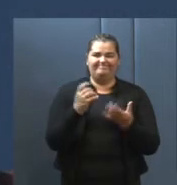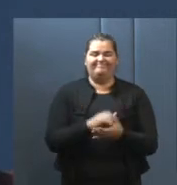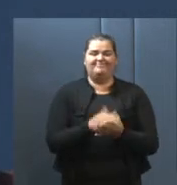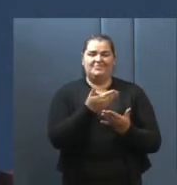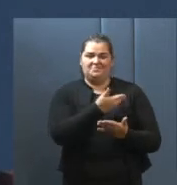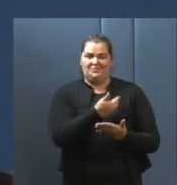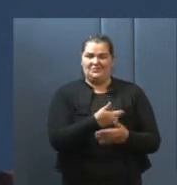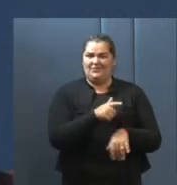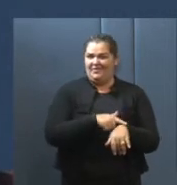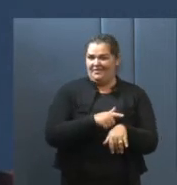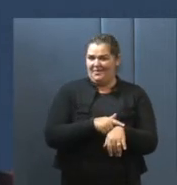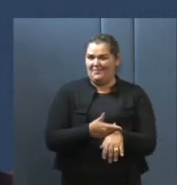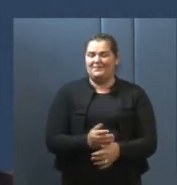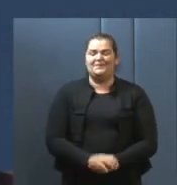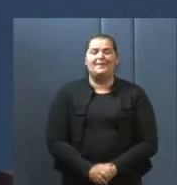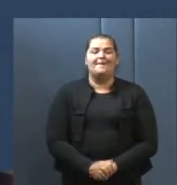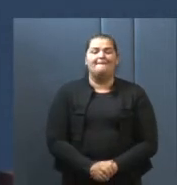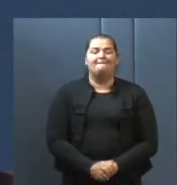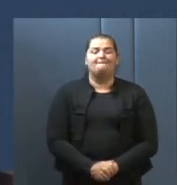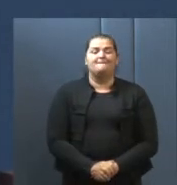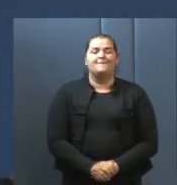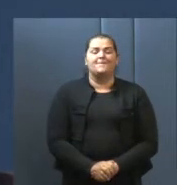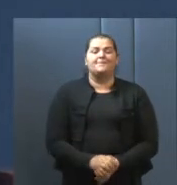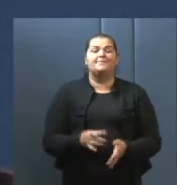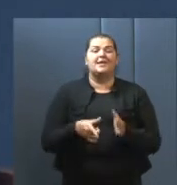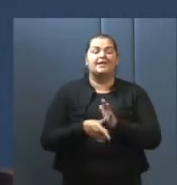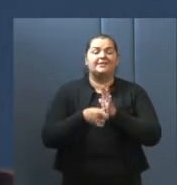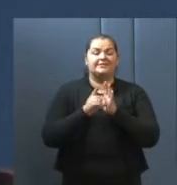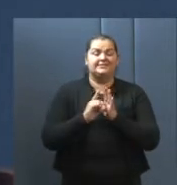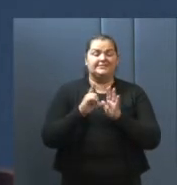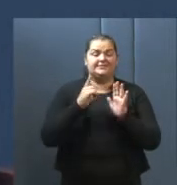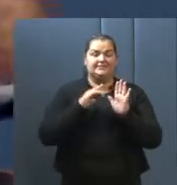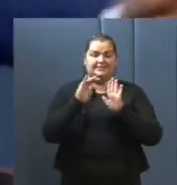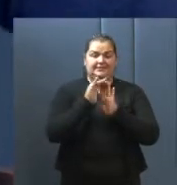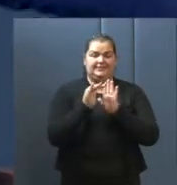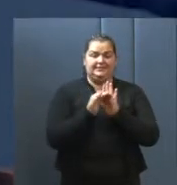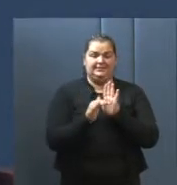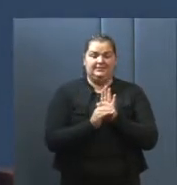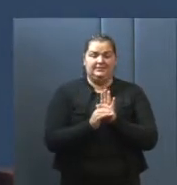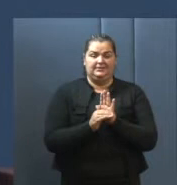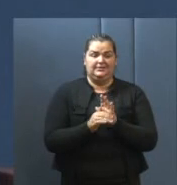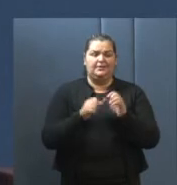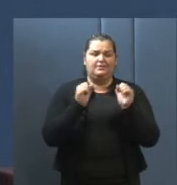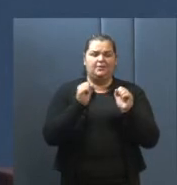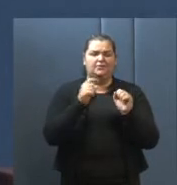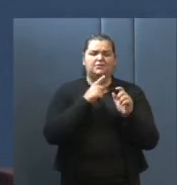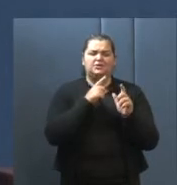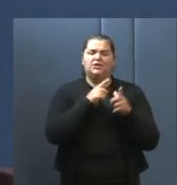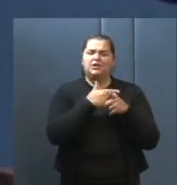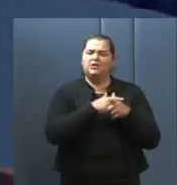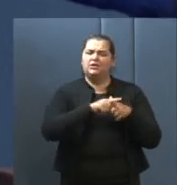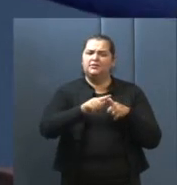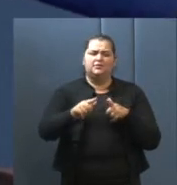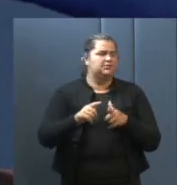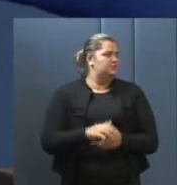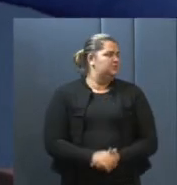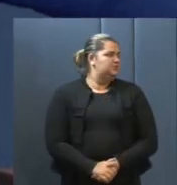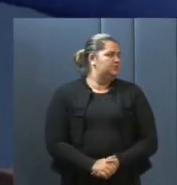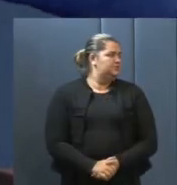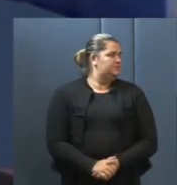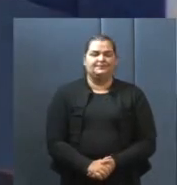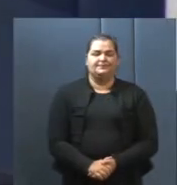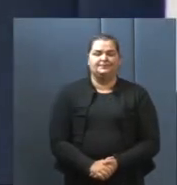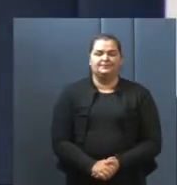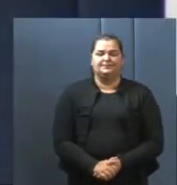presidente Roberto, antes mesmo de ir para o sumário, você poderia compartilhar comigo o controle só para que eu possa